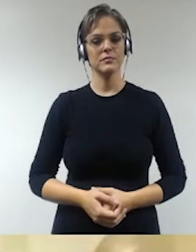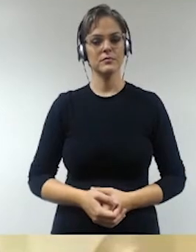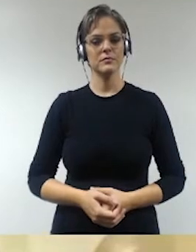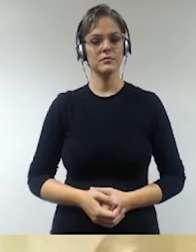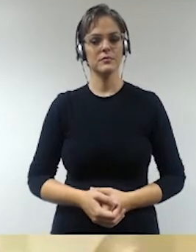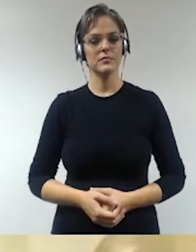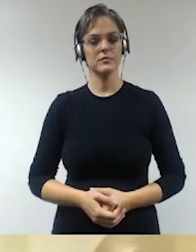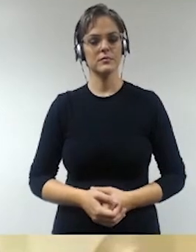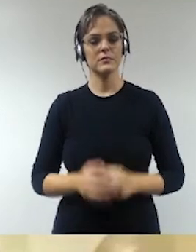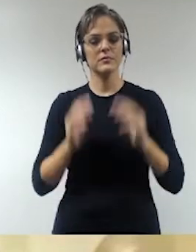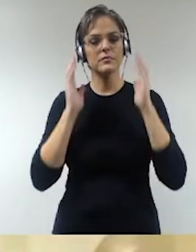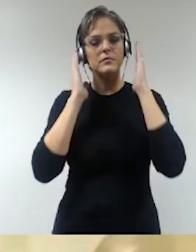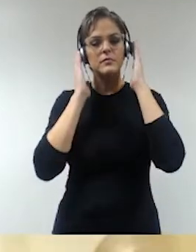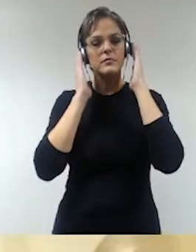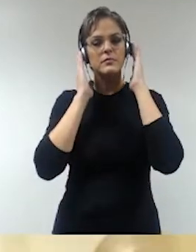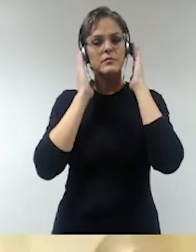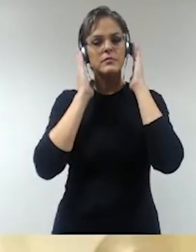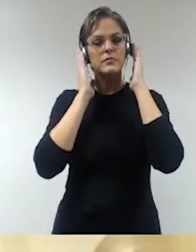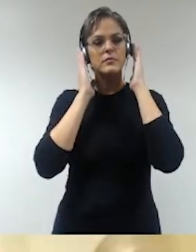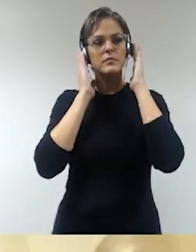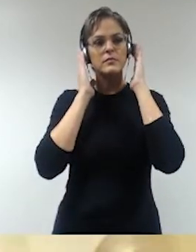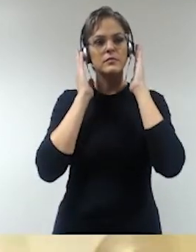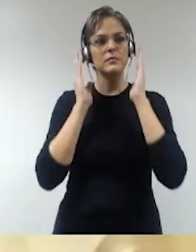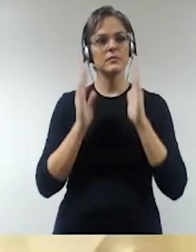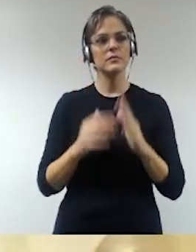Isso ele faz